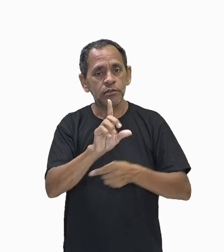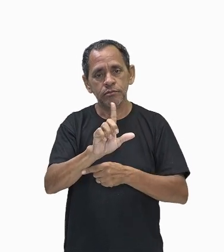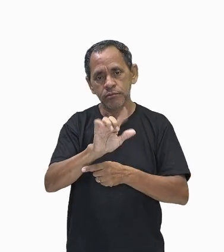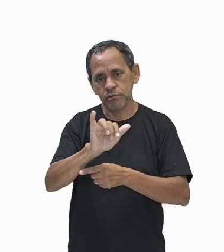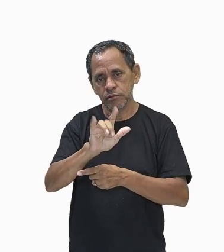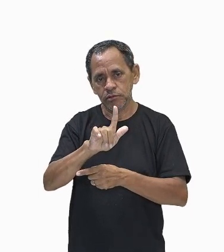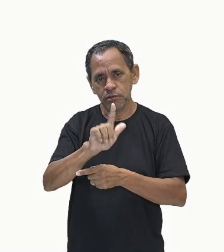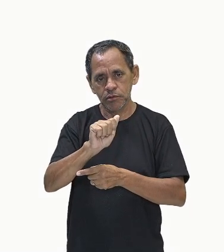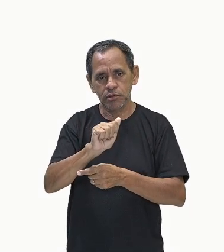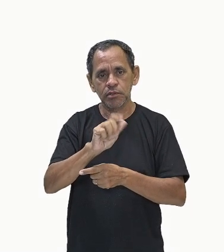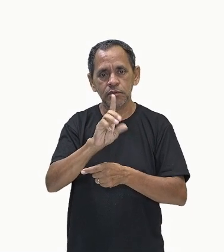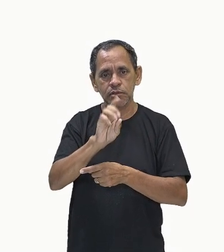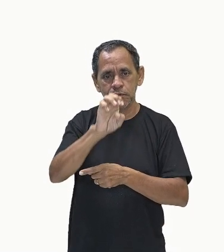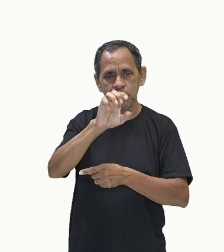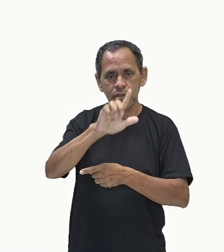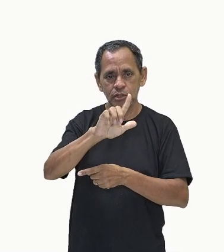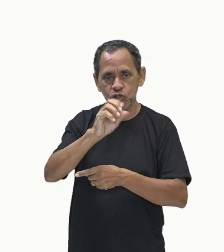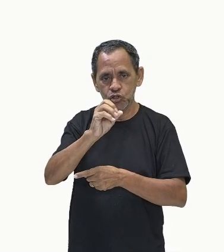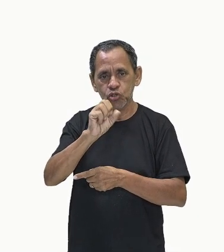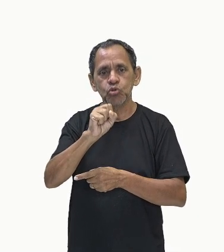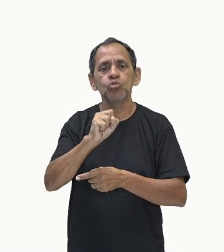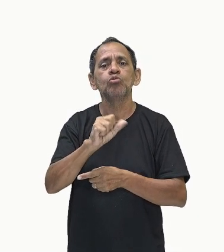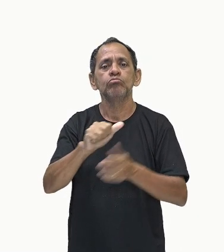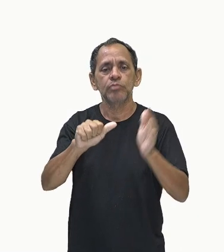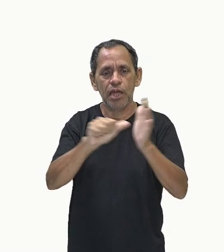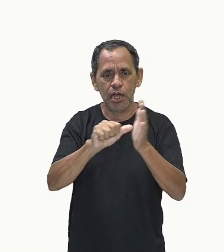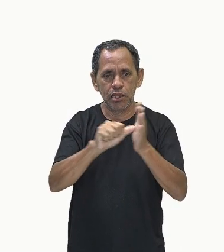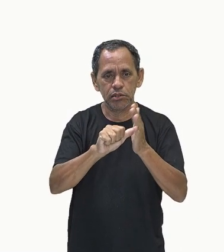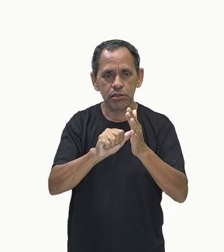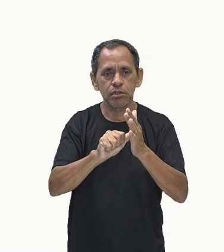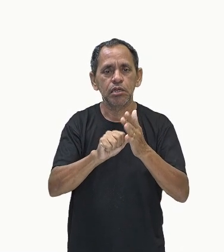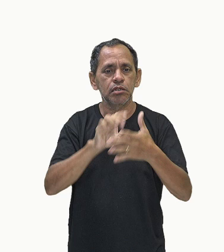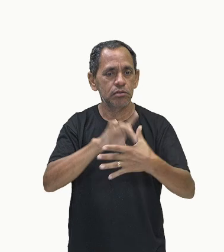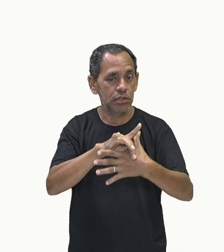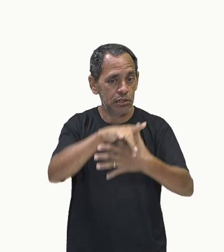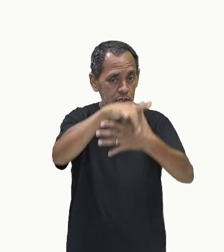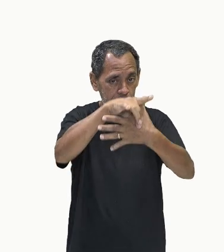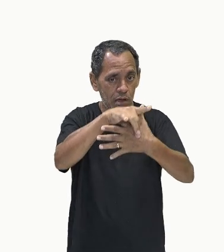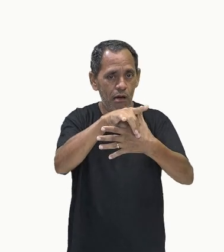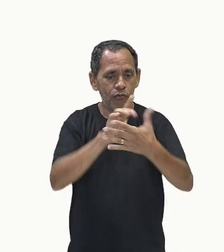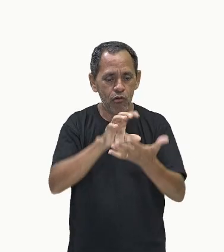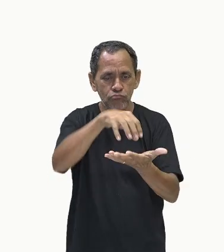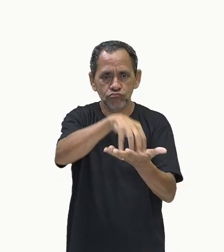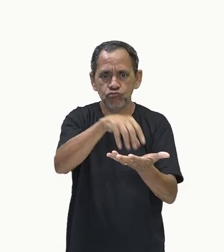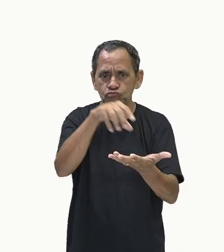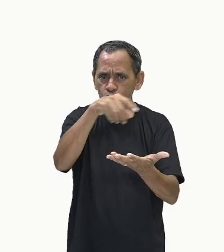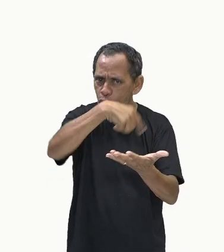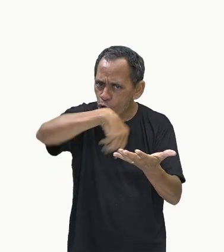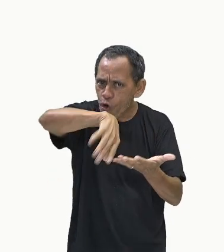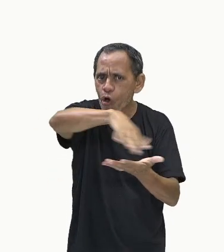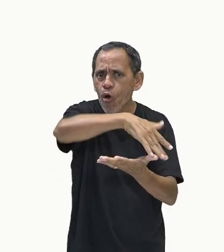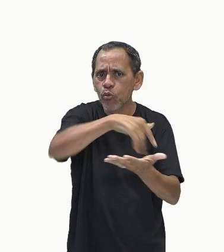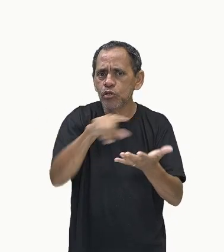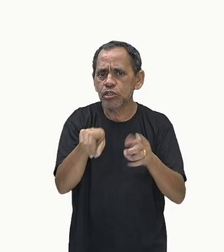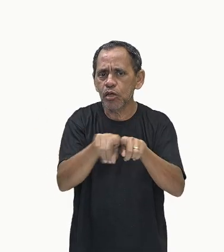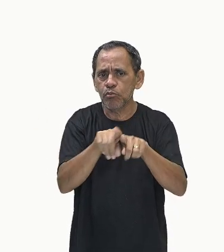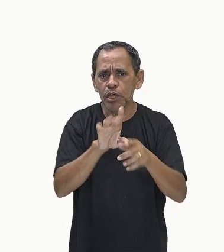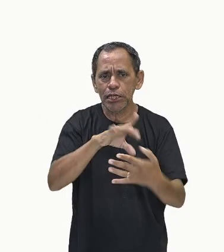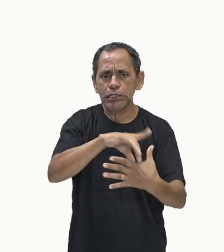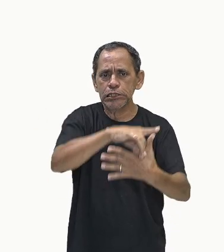tá? Encabeçada por Atenas, tá? Então, ela vai ser a grande líder